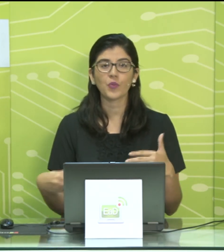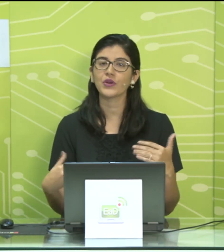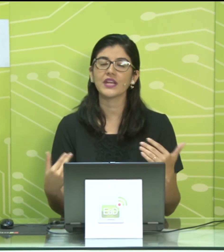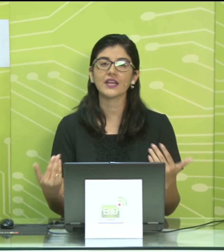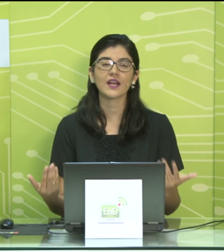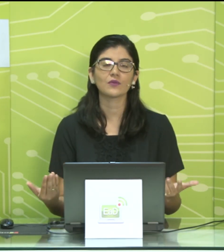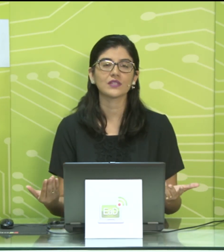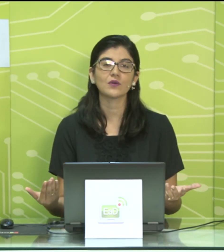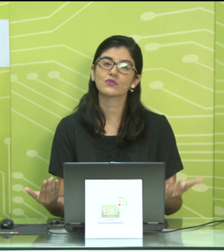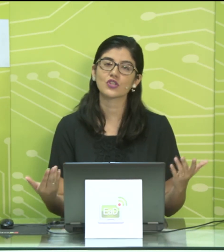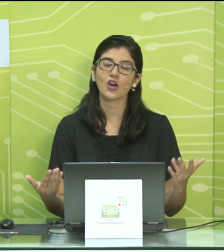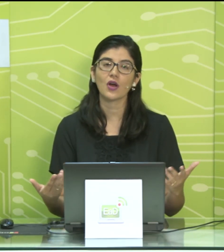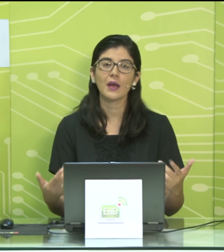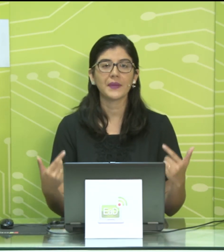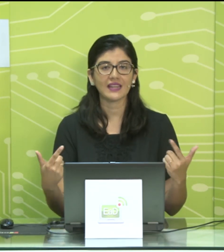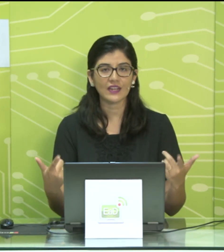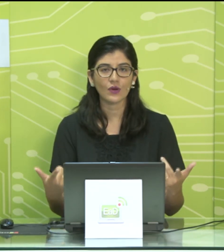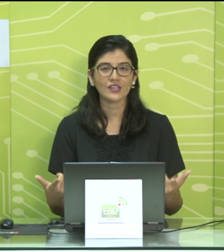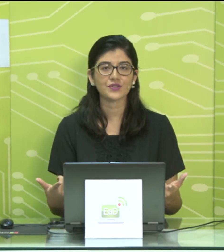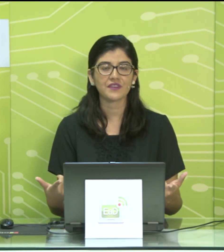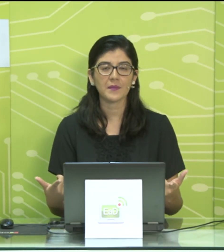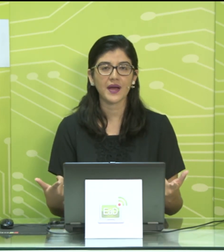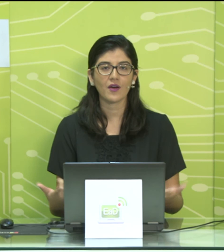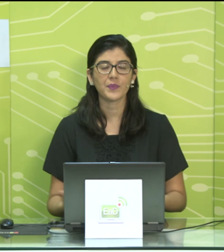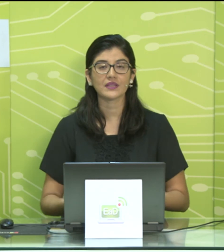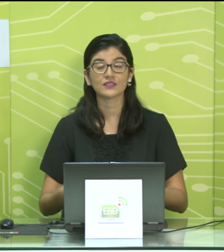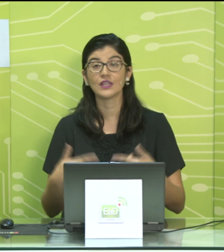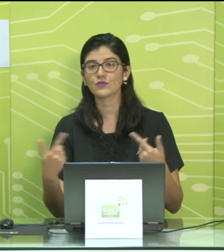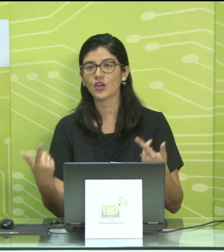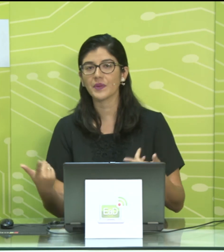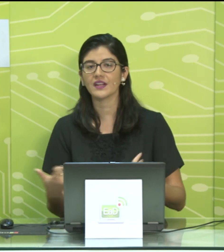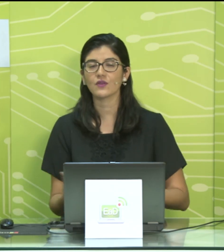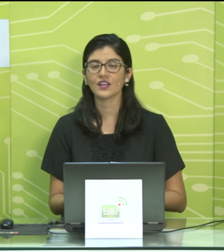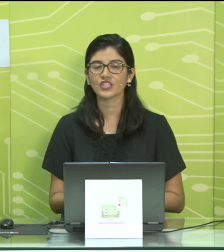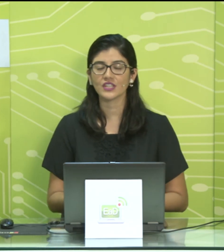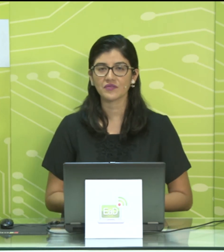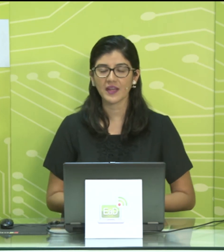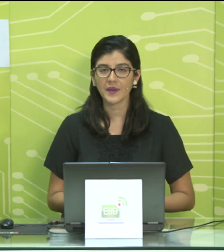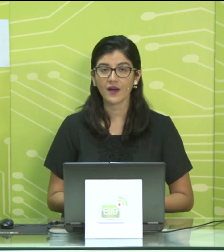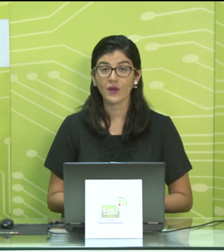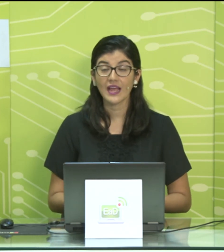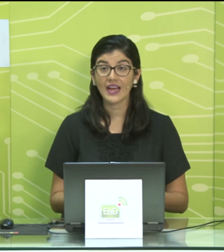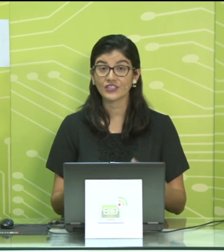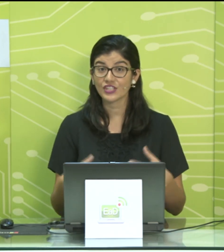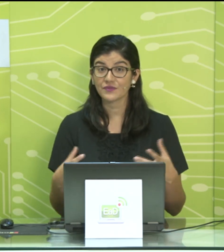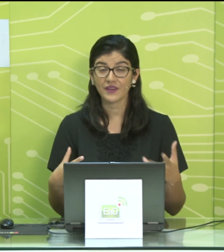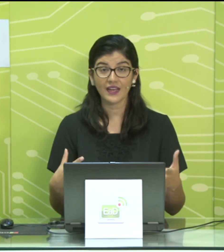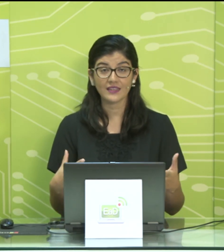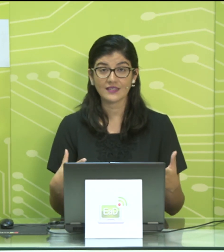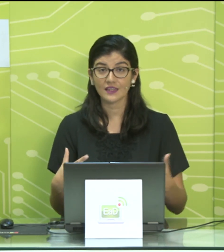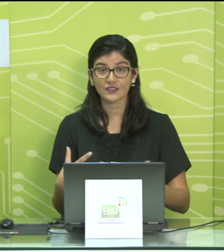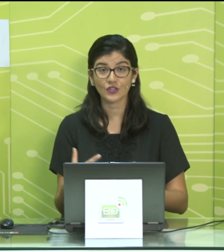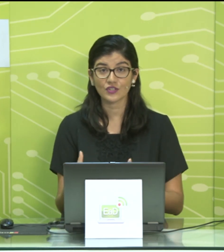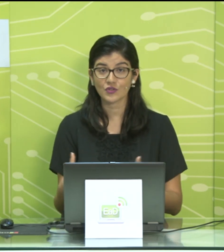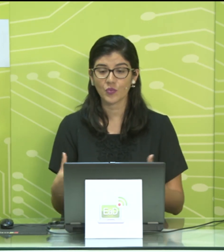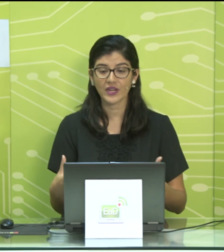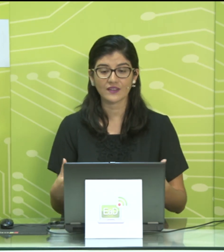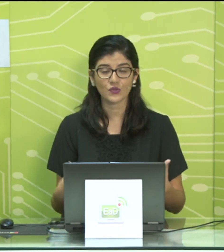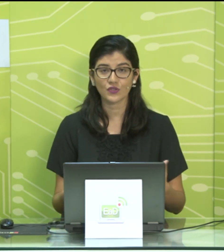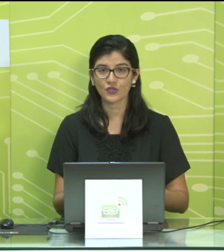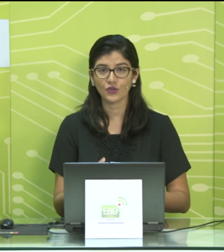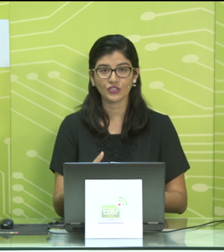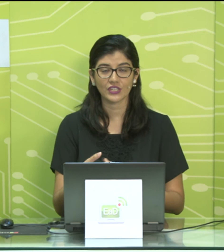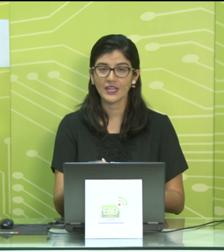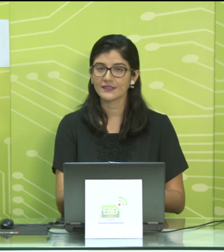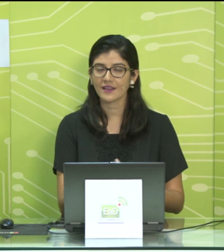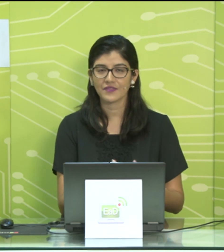se comunicam não só pela linguagem verbal, não só pela linguagem não verbal. A gente faz as nossas